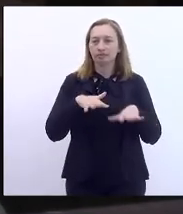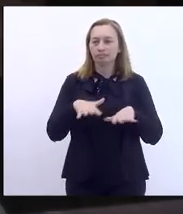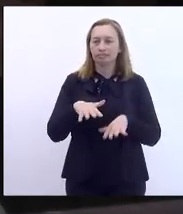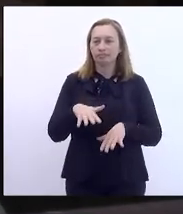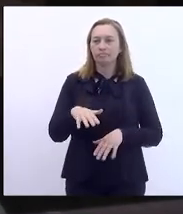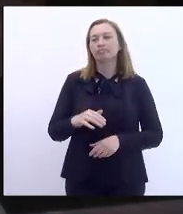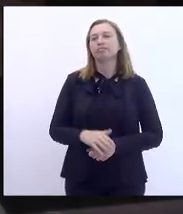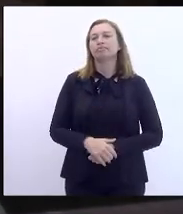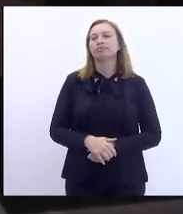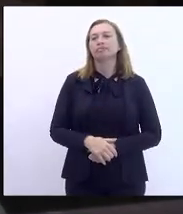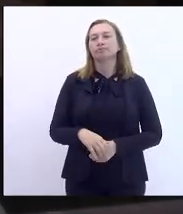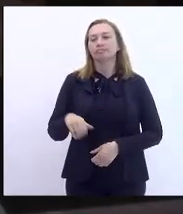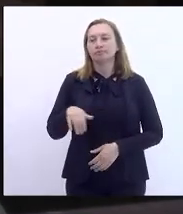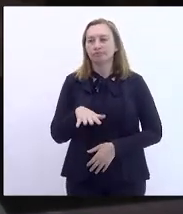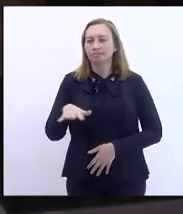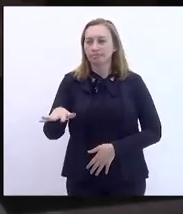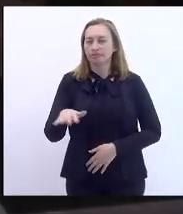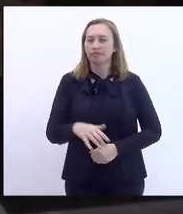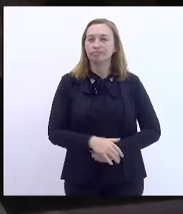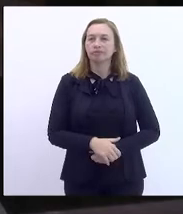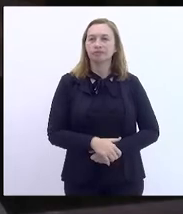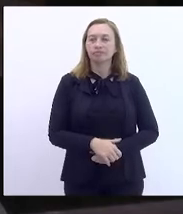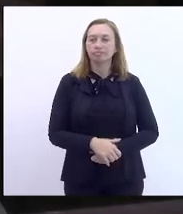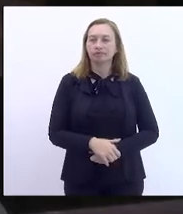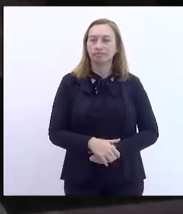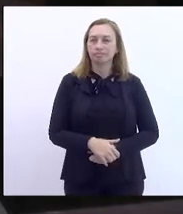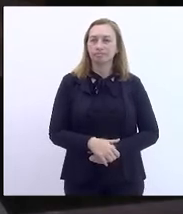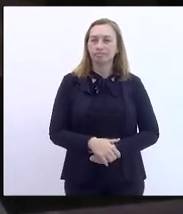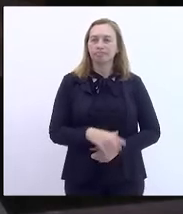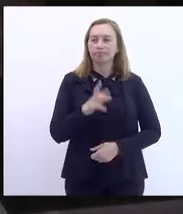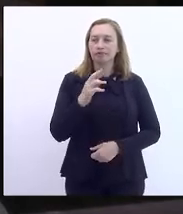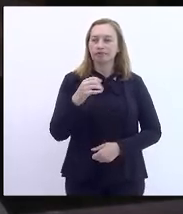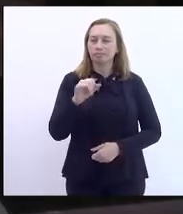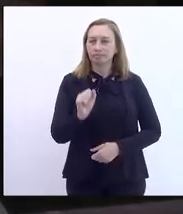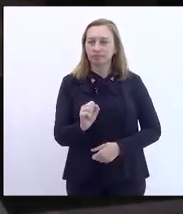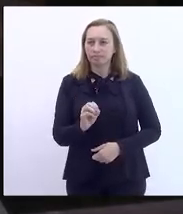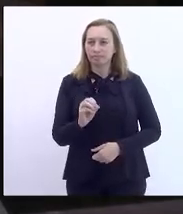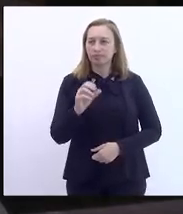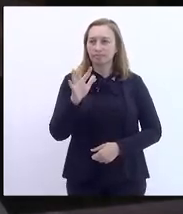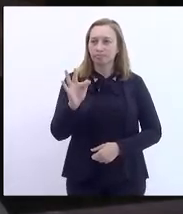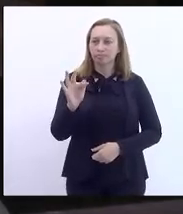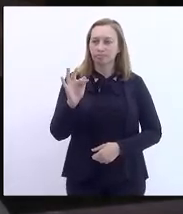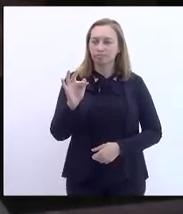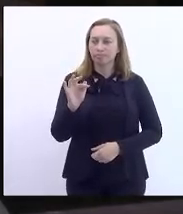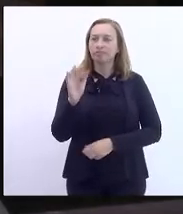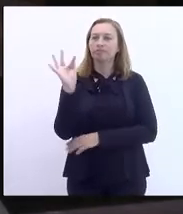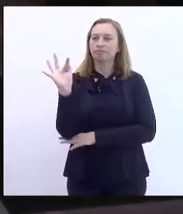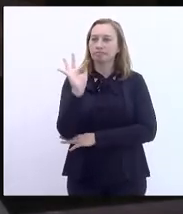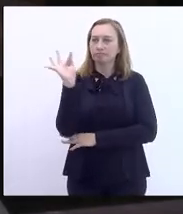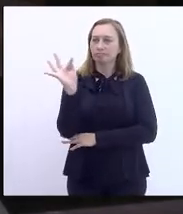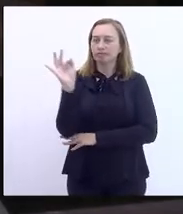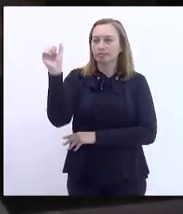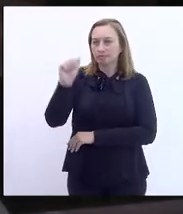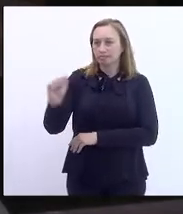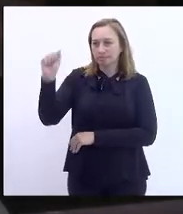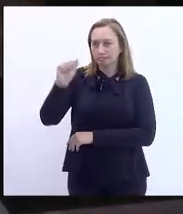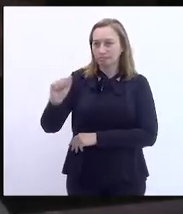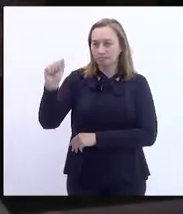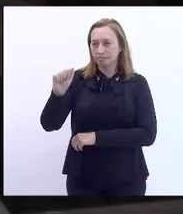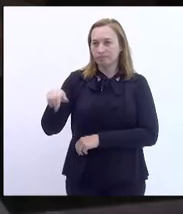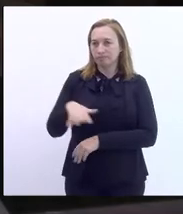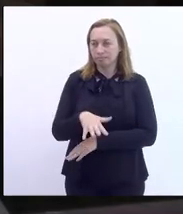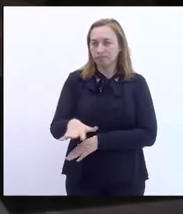Janeiro é sem deixar aquele mencionar a Rocinha no faferj né dele tá aqui também a